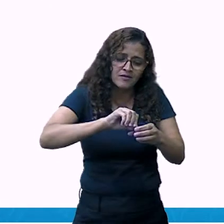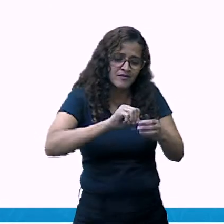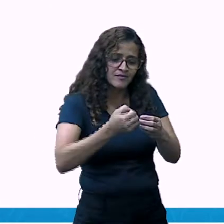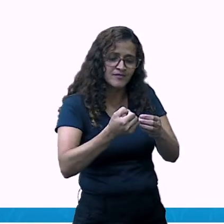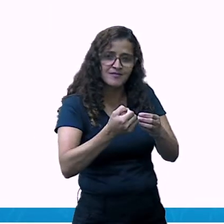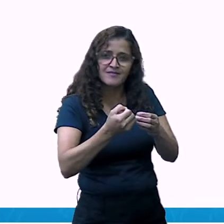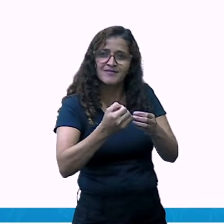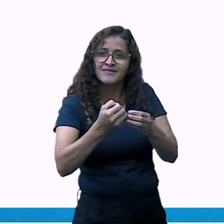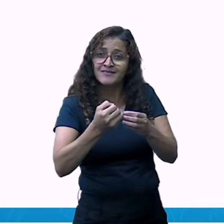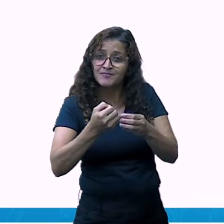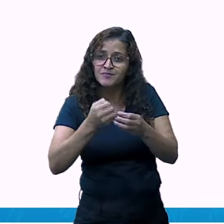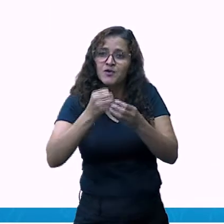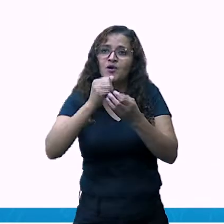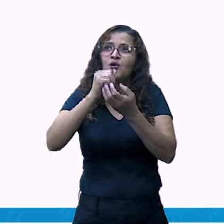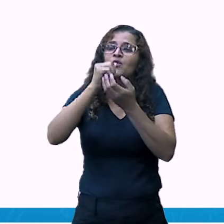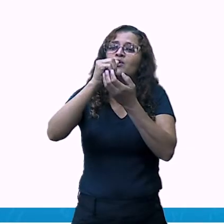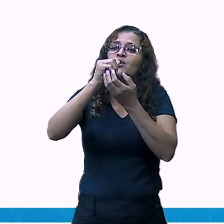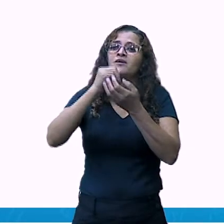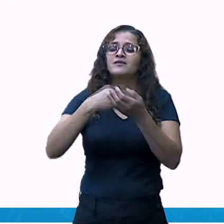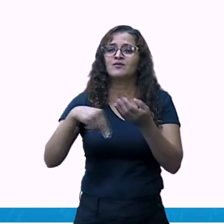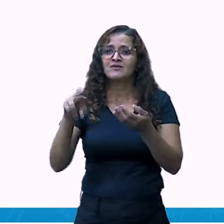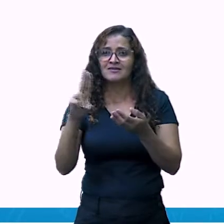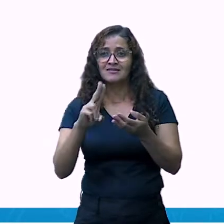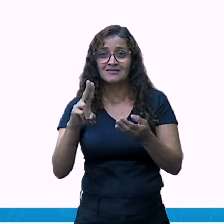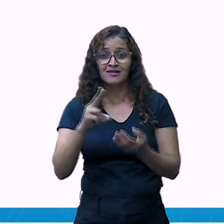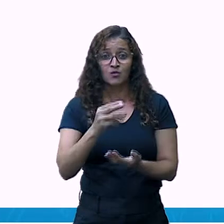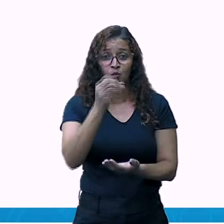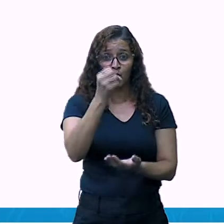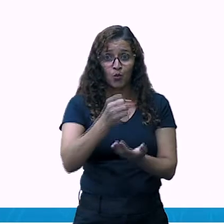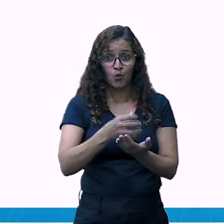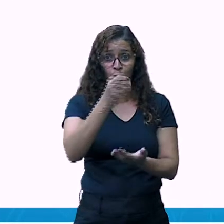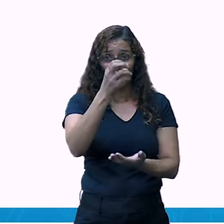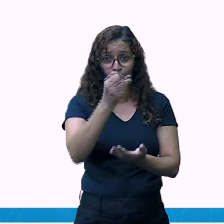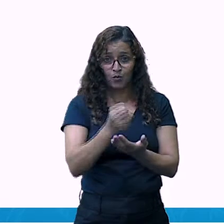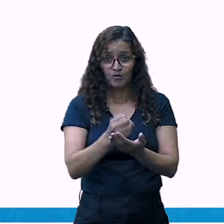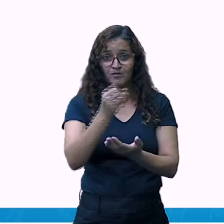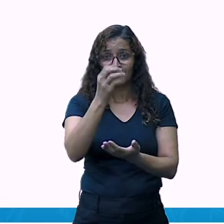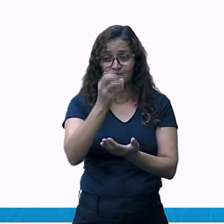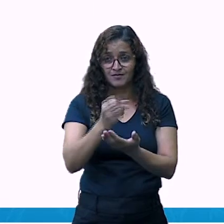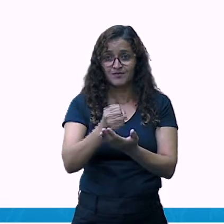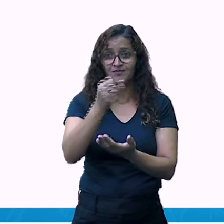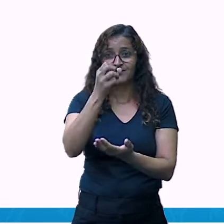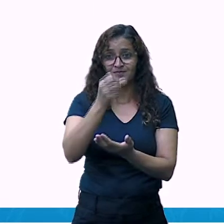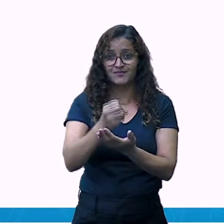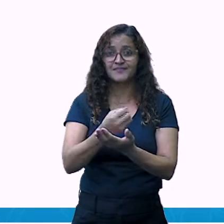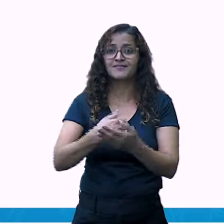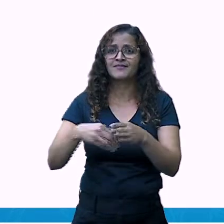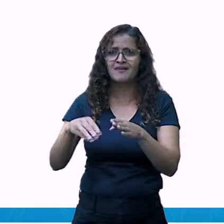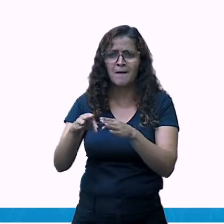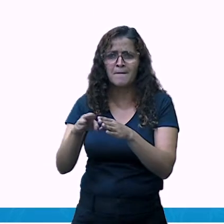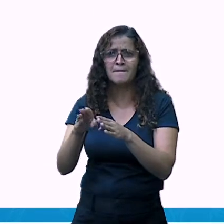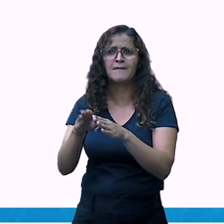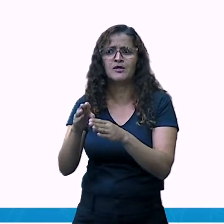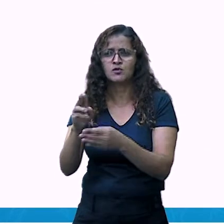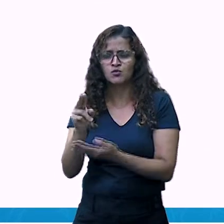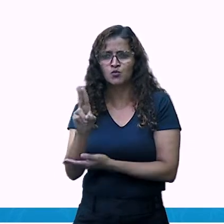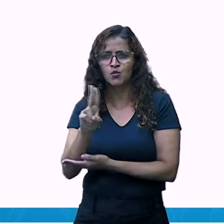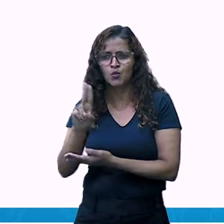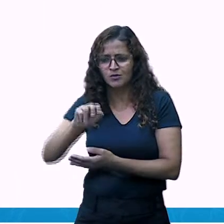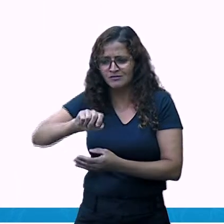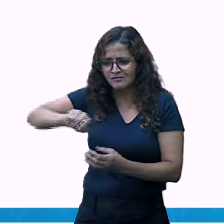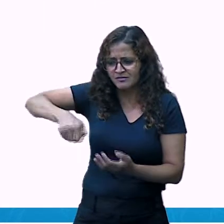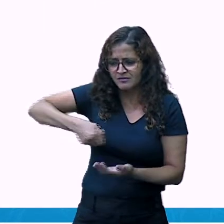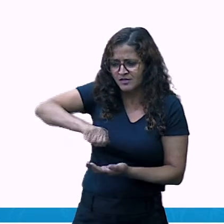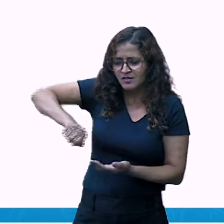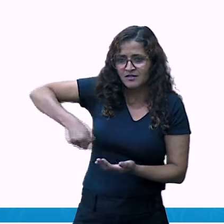leite e o leite fermentado que eu acabei de falar. Para fazer o pão, usamos os